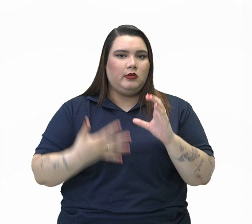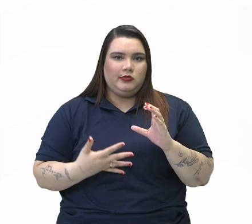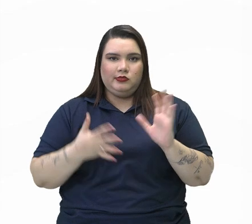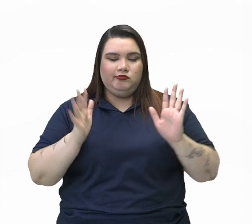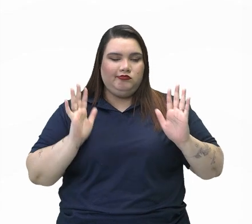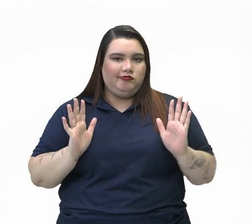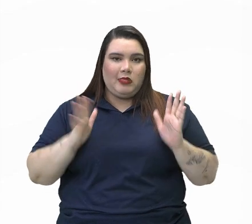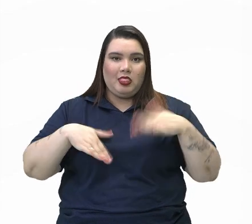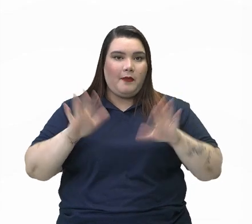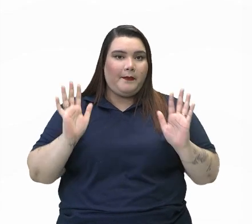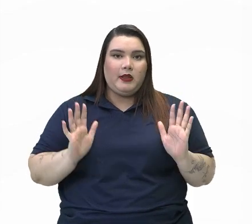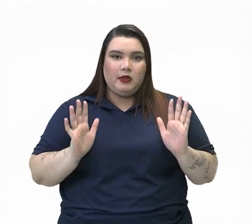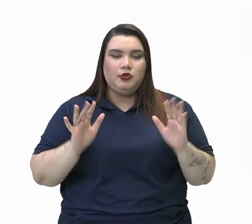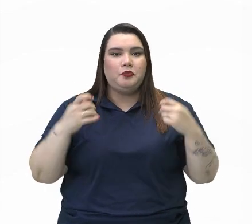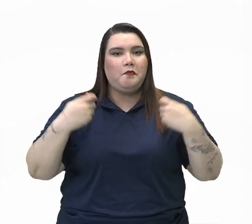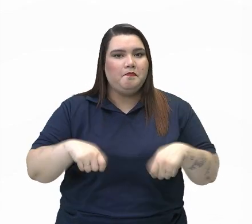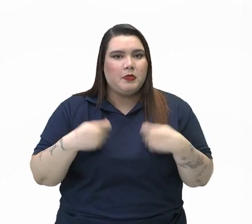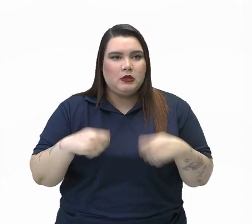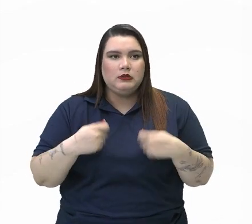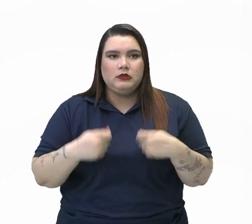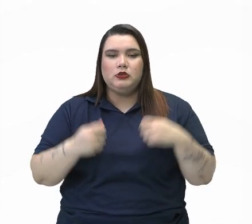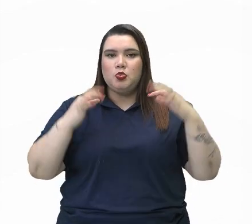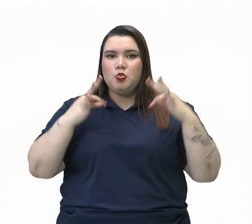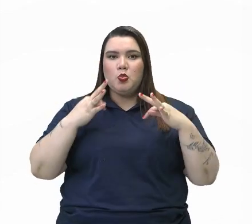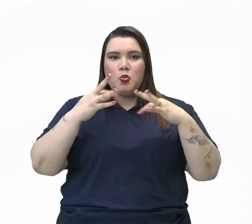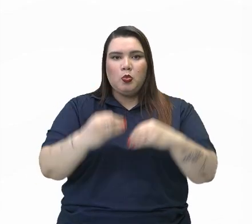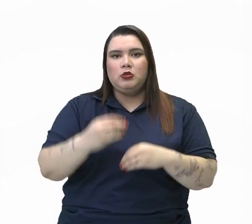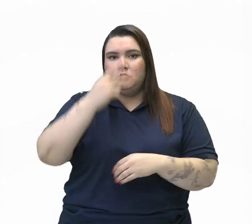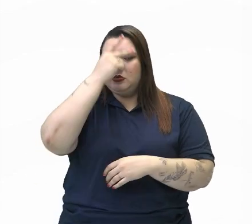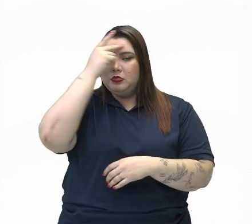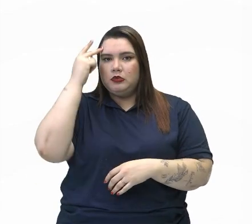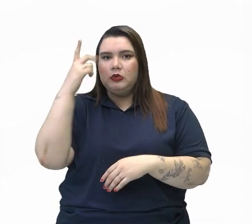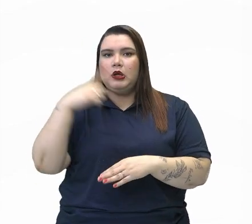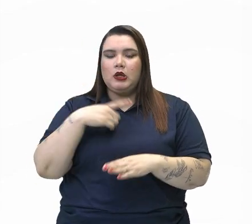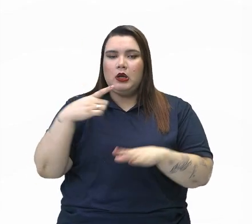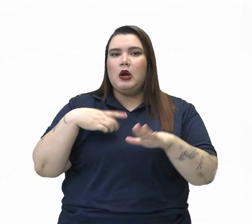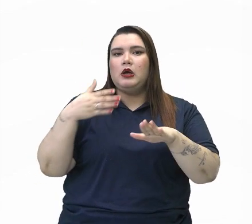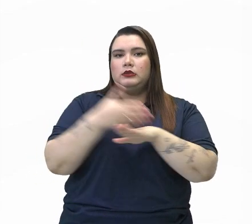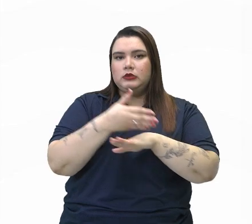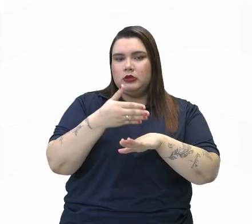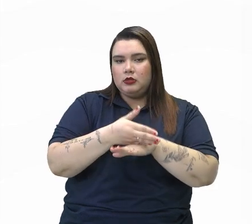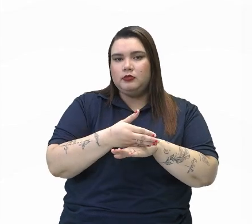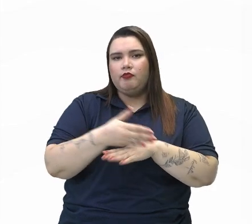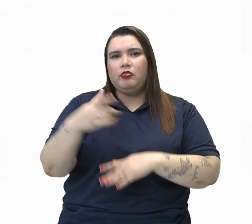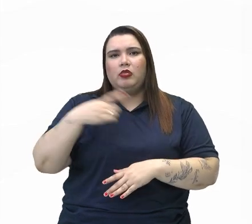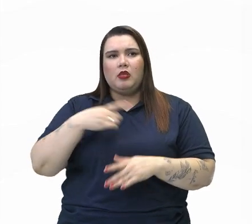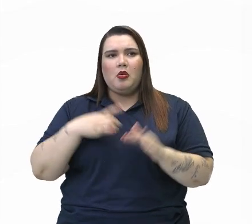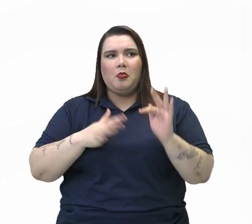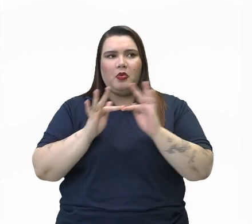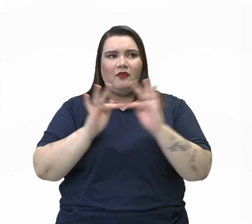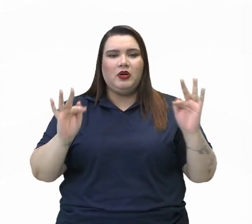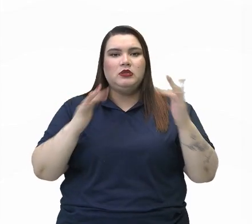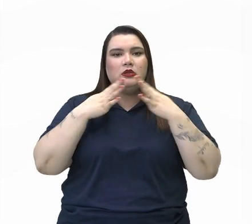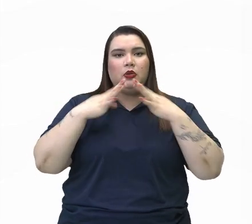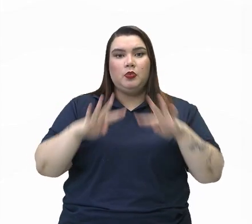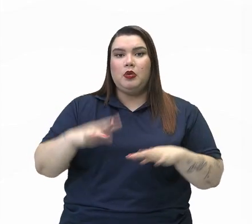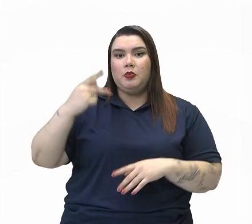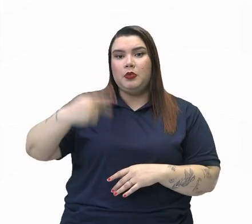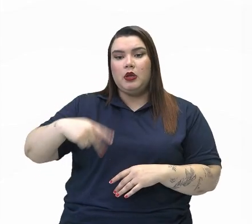né? Ele é indistinto, é para todo mundo. Nós temos uma frase muito comum aqui no Brasil, por